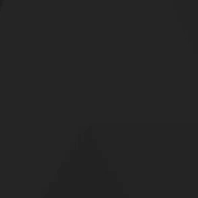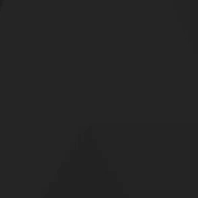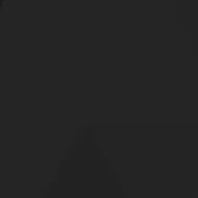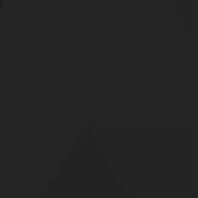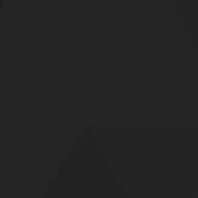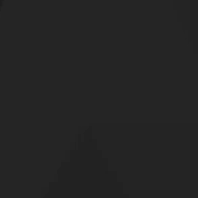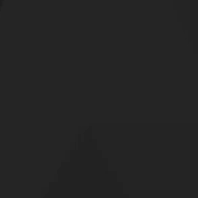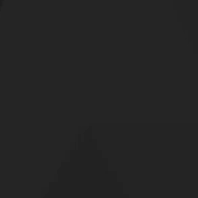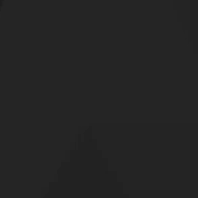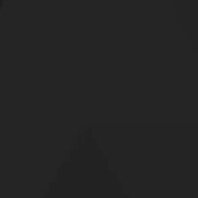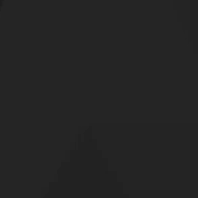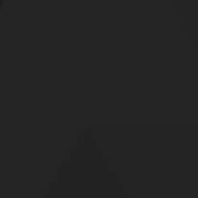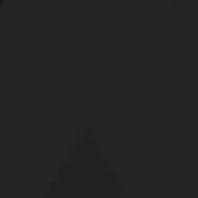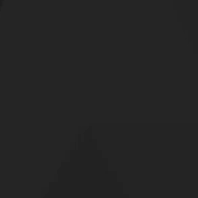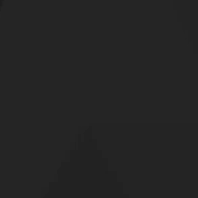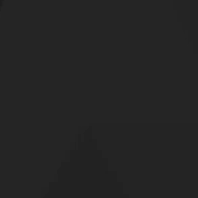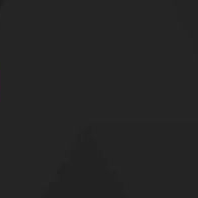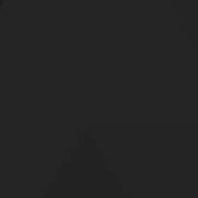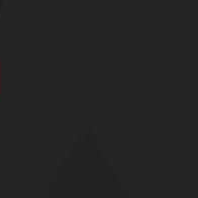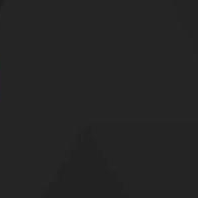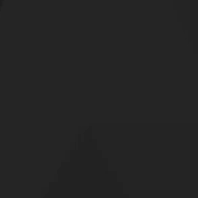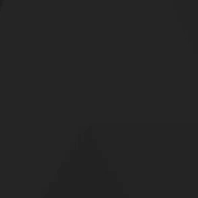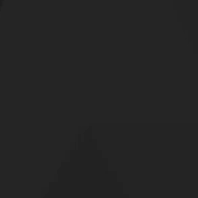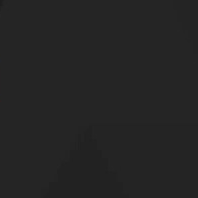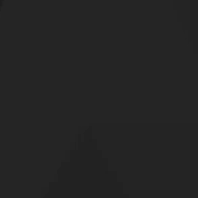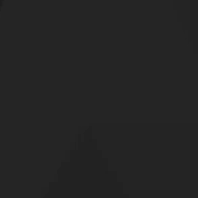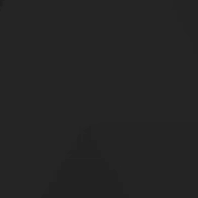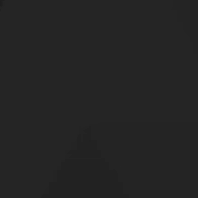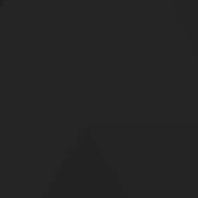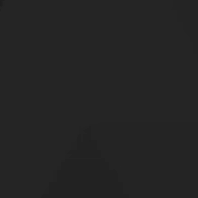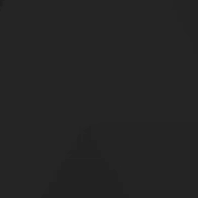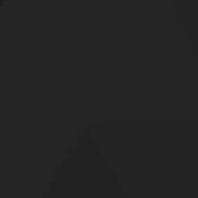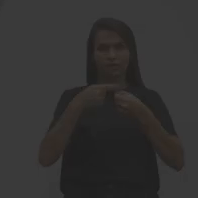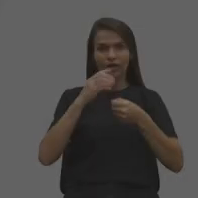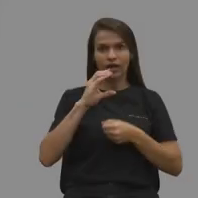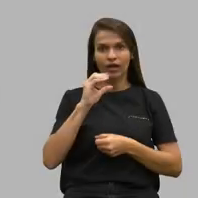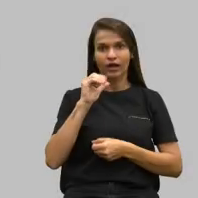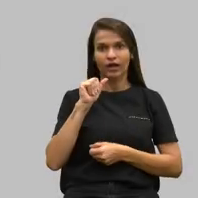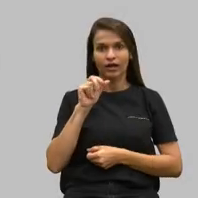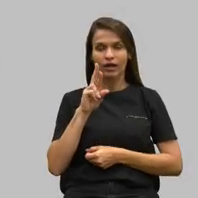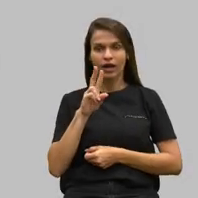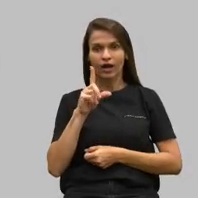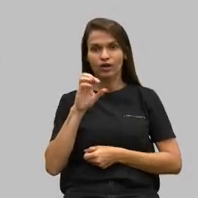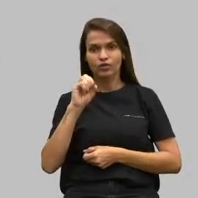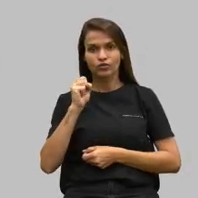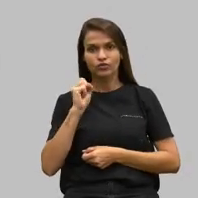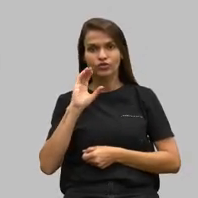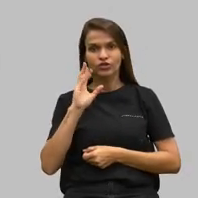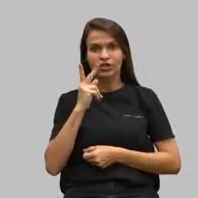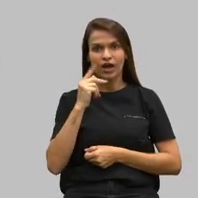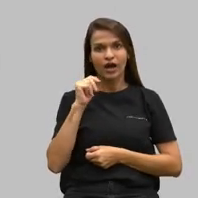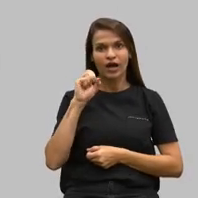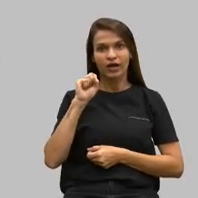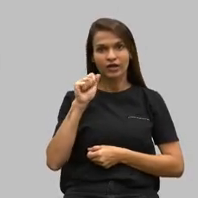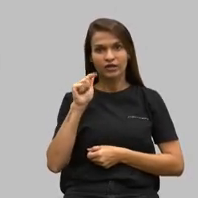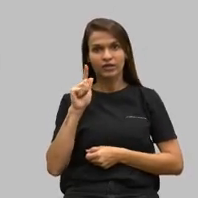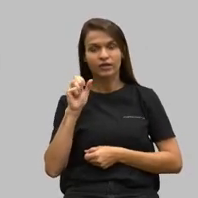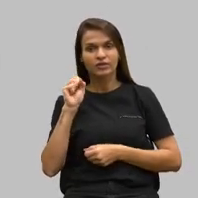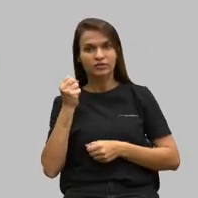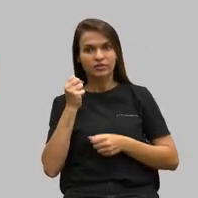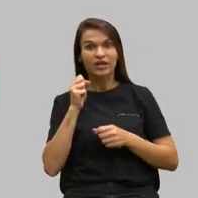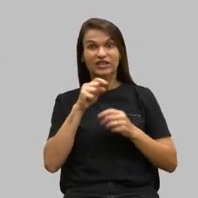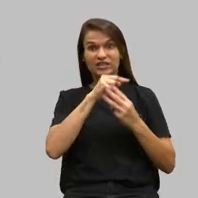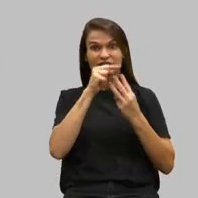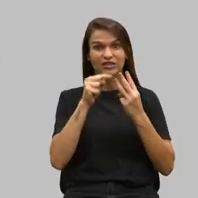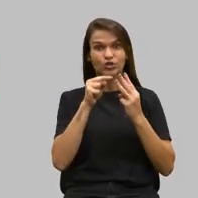milhões para todos os municípios. Eu fui para Carlos Chagas na sexta-feira e três UBSs estão reformadas com